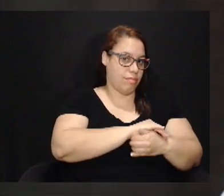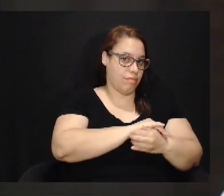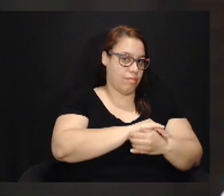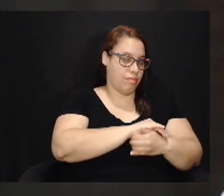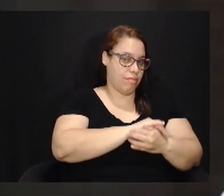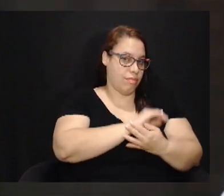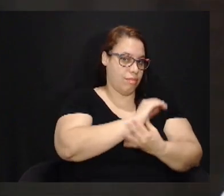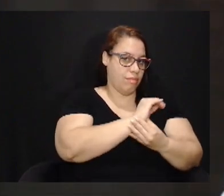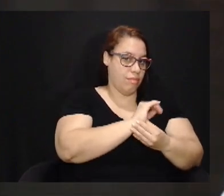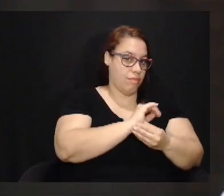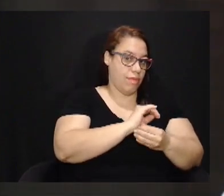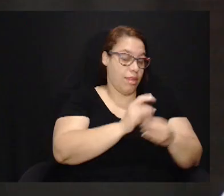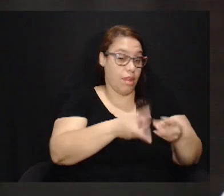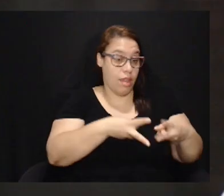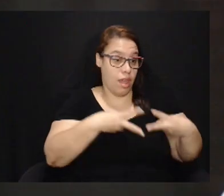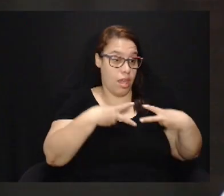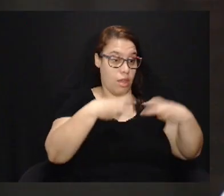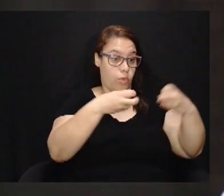questão da alimentação